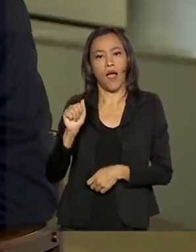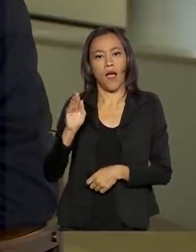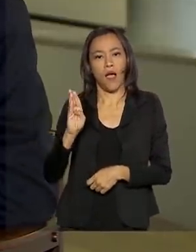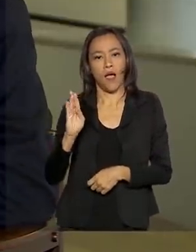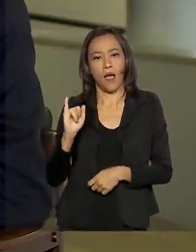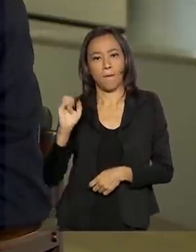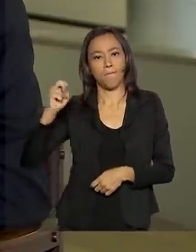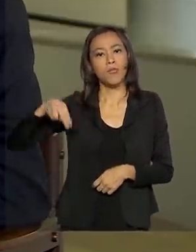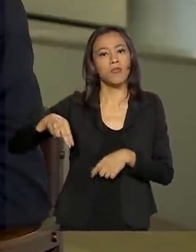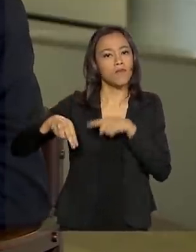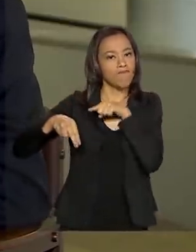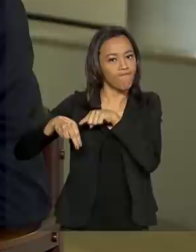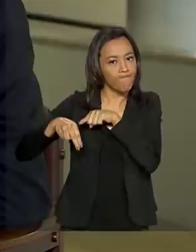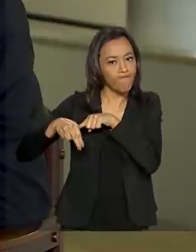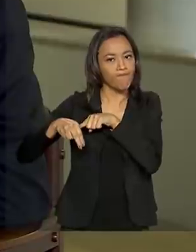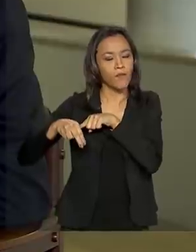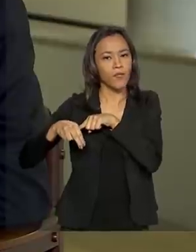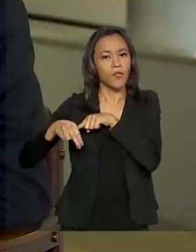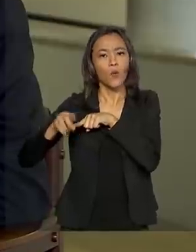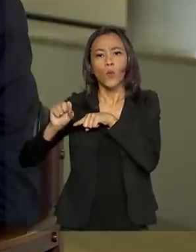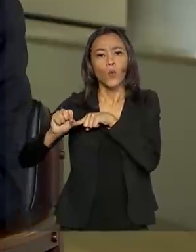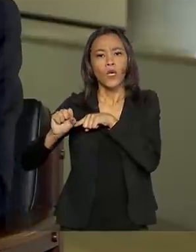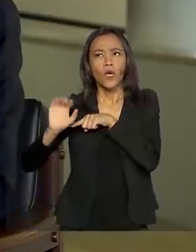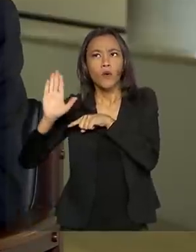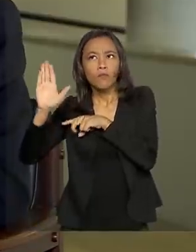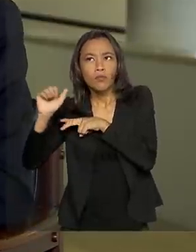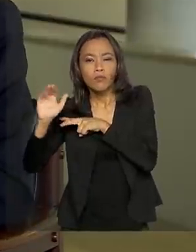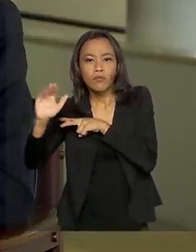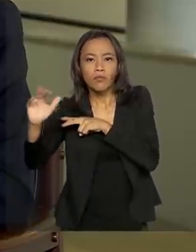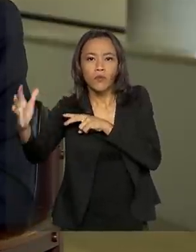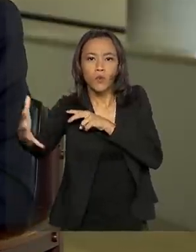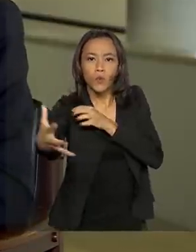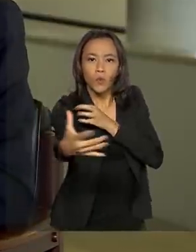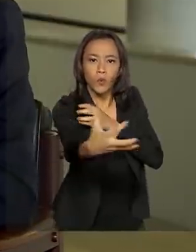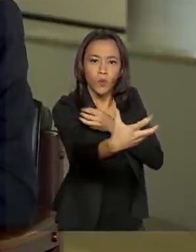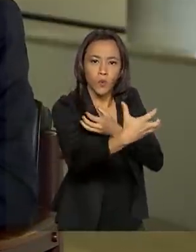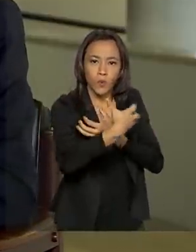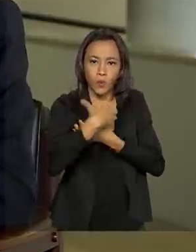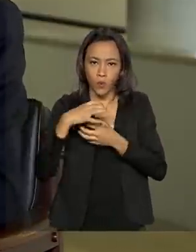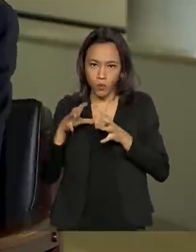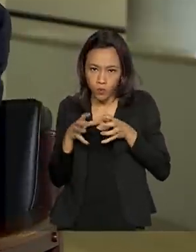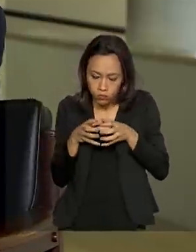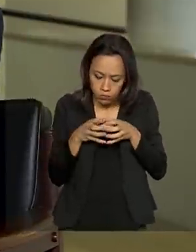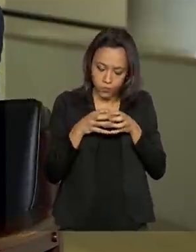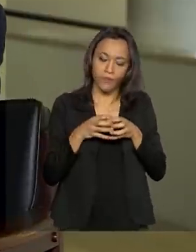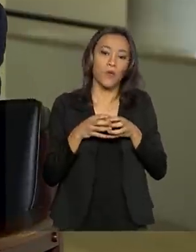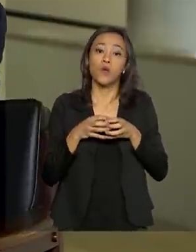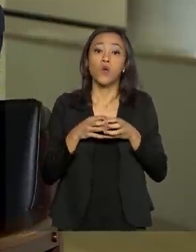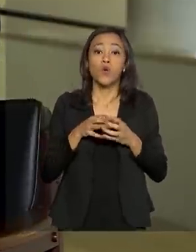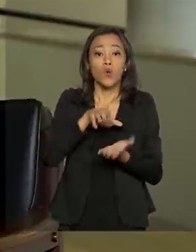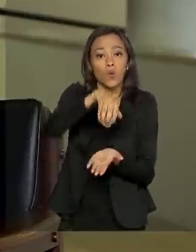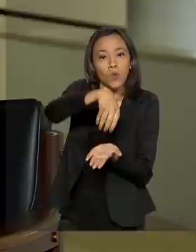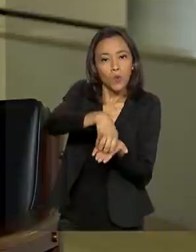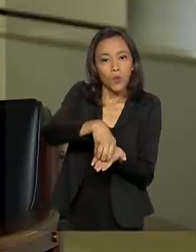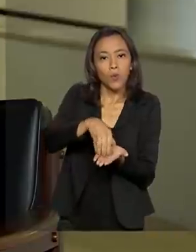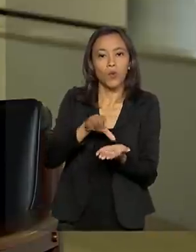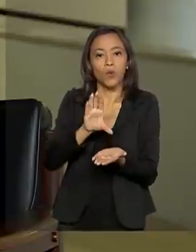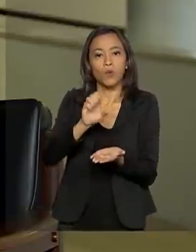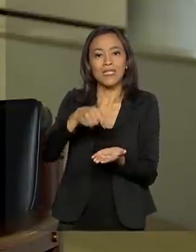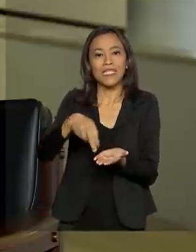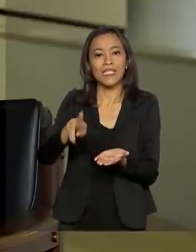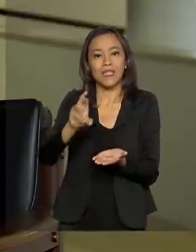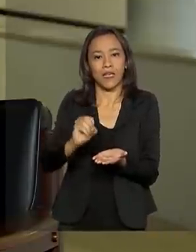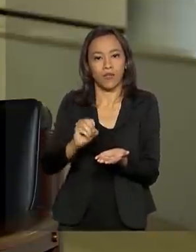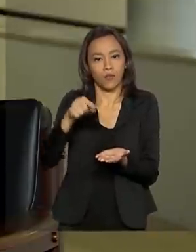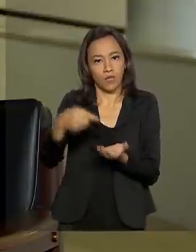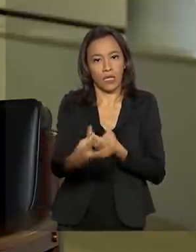buscando reunir num centro de operações, que hoje está integrado ao centro de operações do